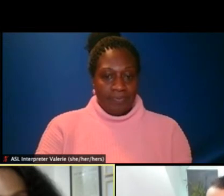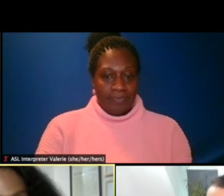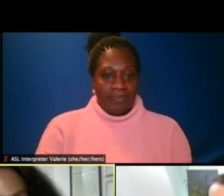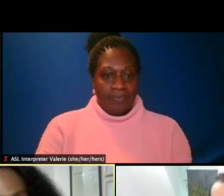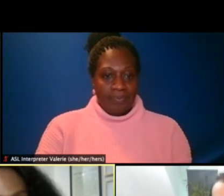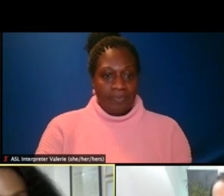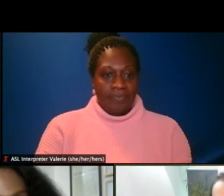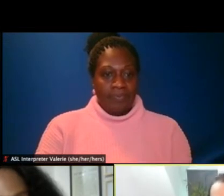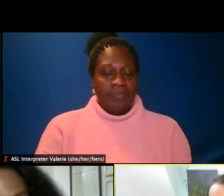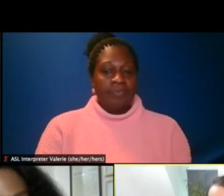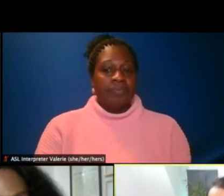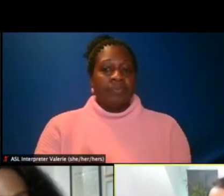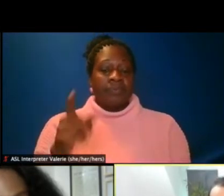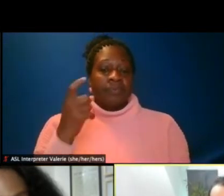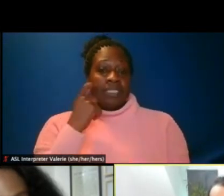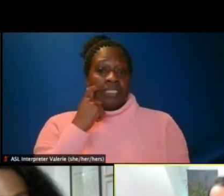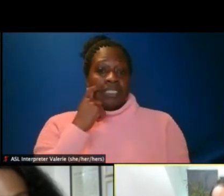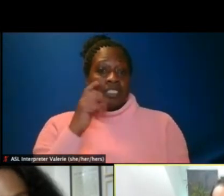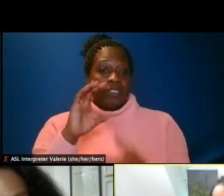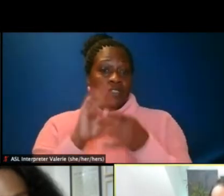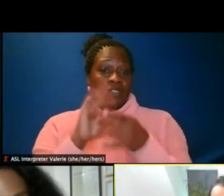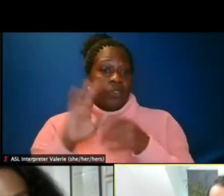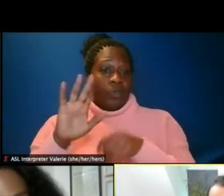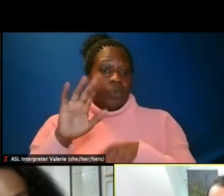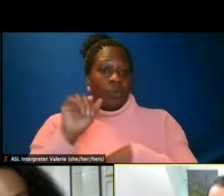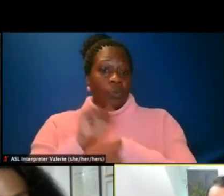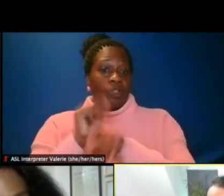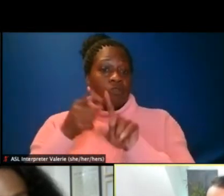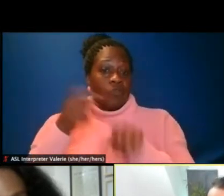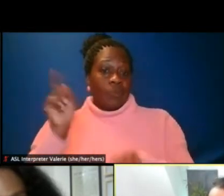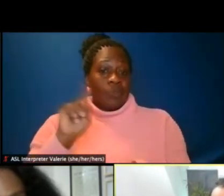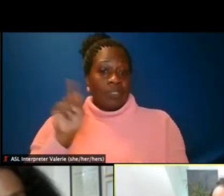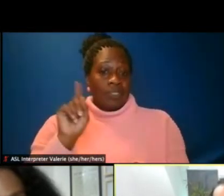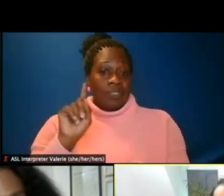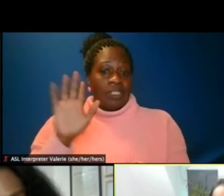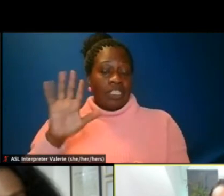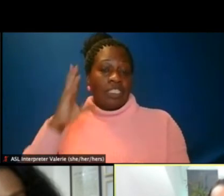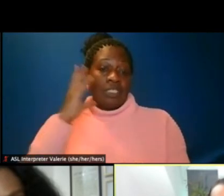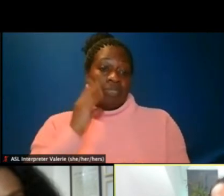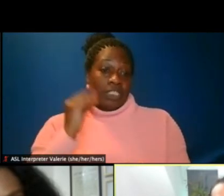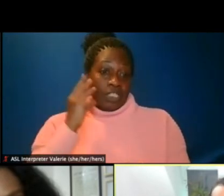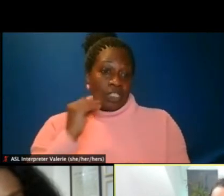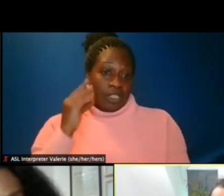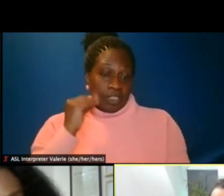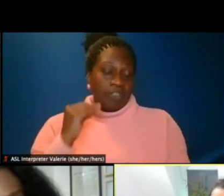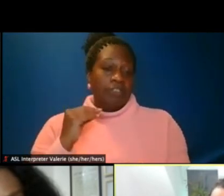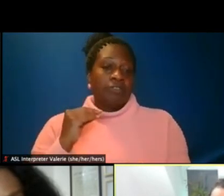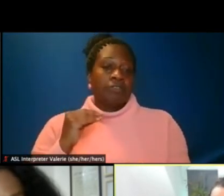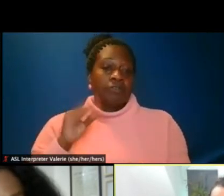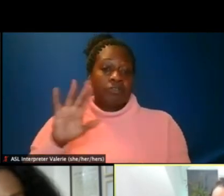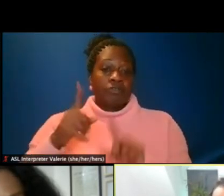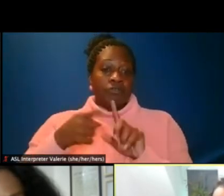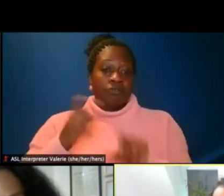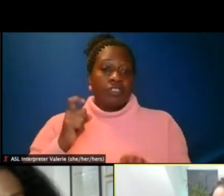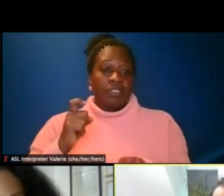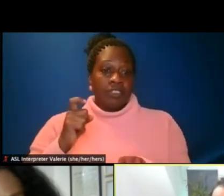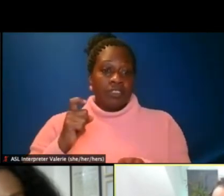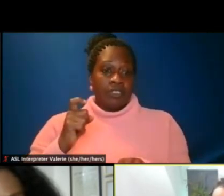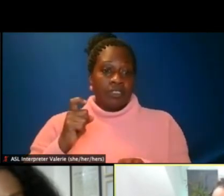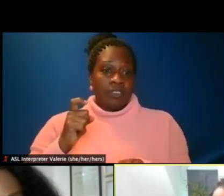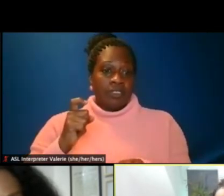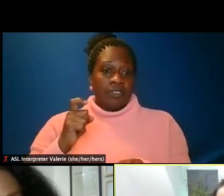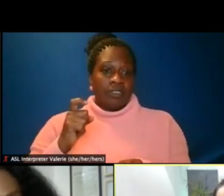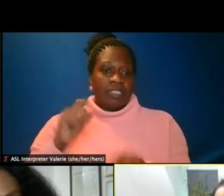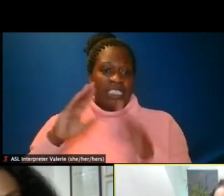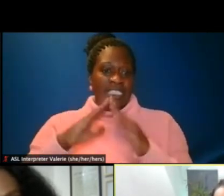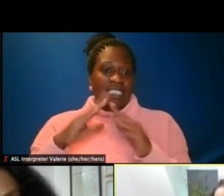So, Xenia's work comes from her experiences. Xenia's from Bahia, from